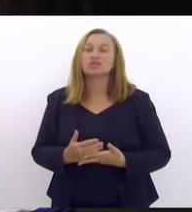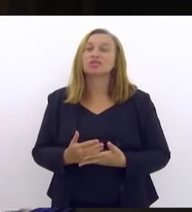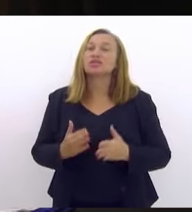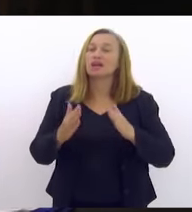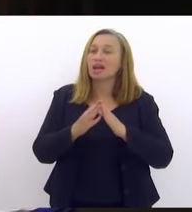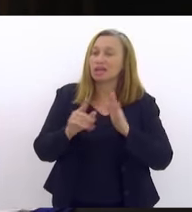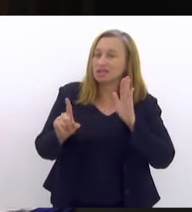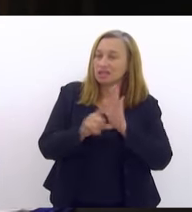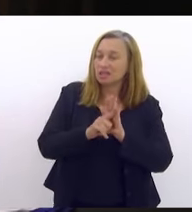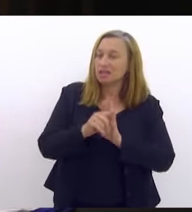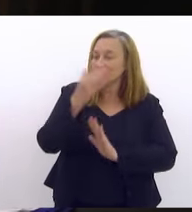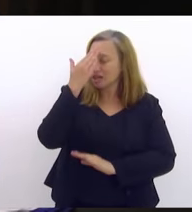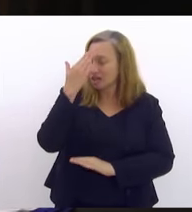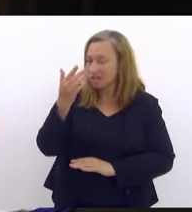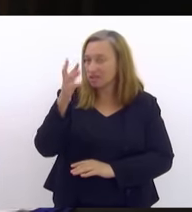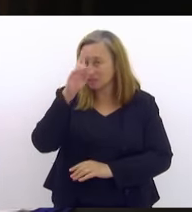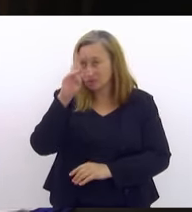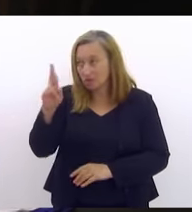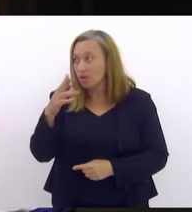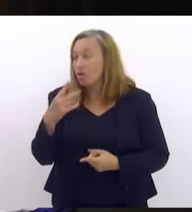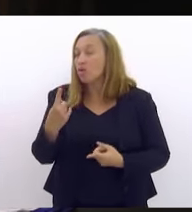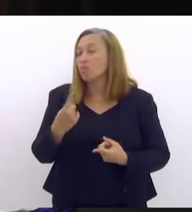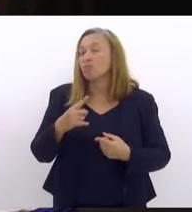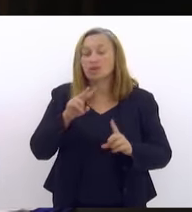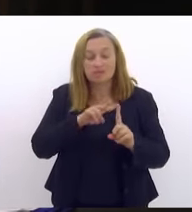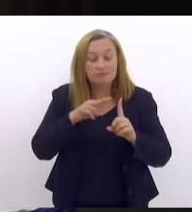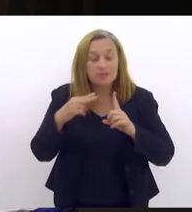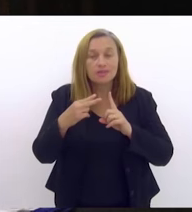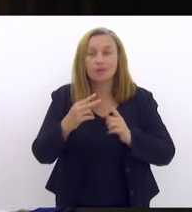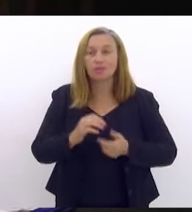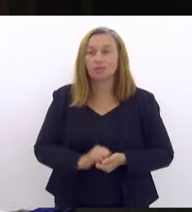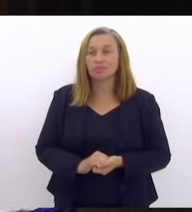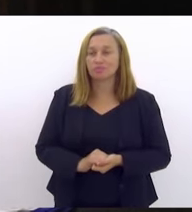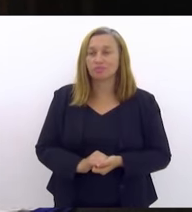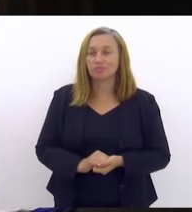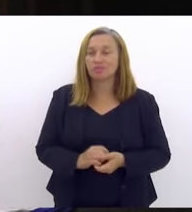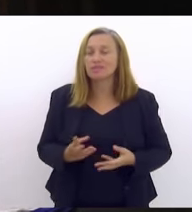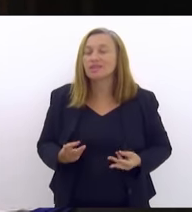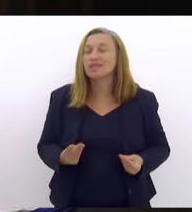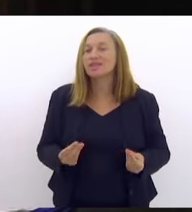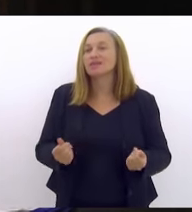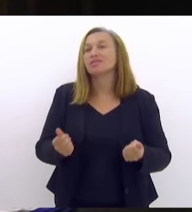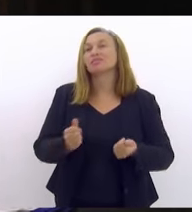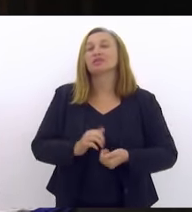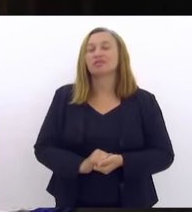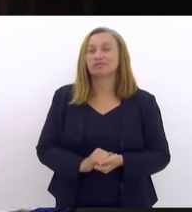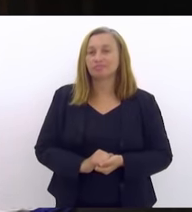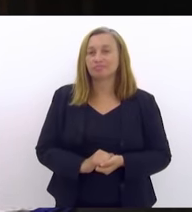que agradecer ao senhor por esse olhar, por essa sensibilidade.